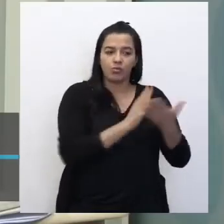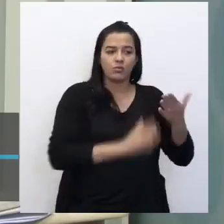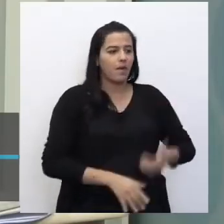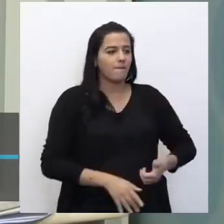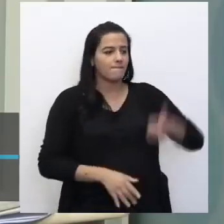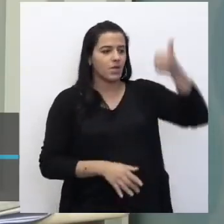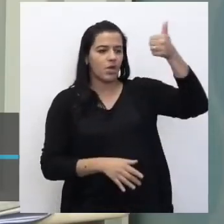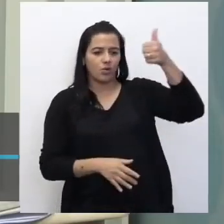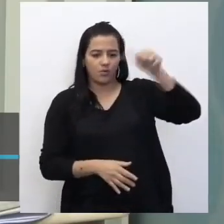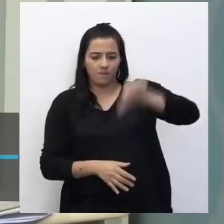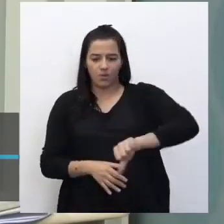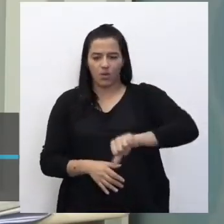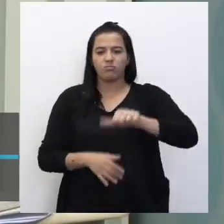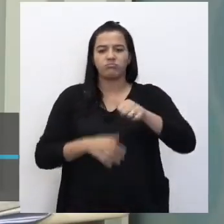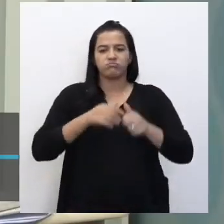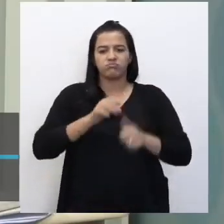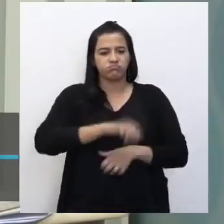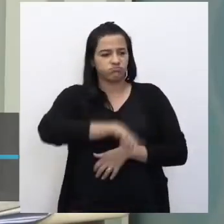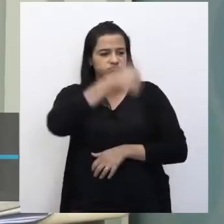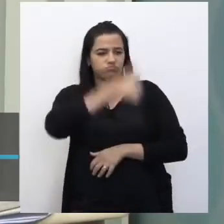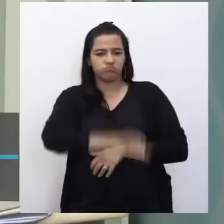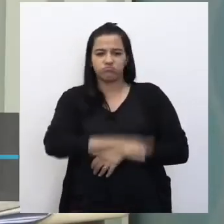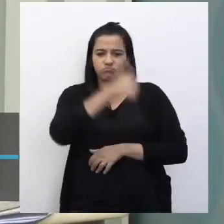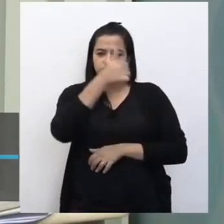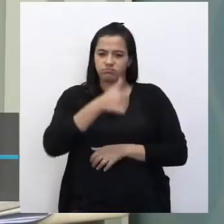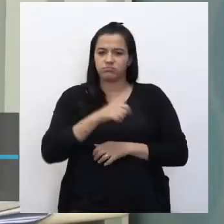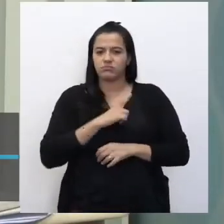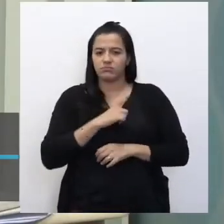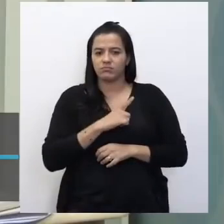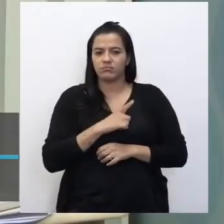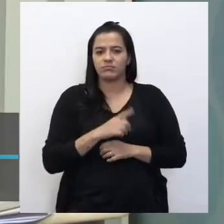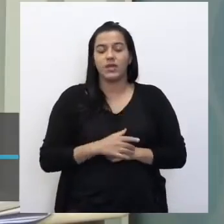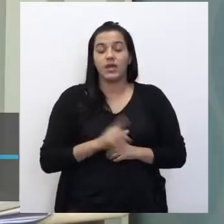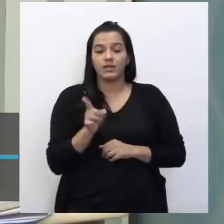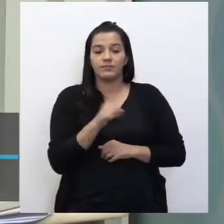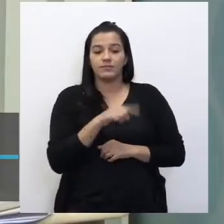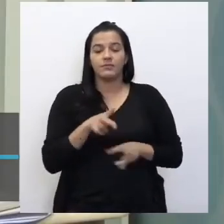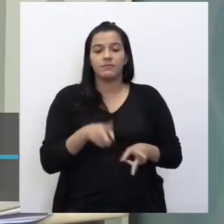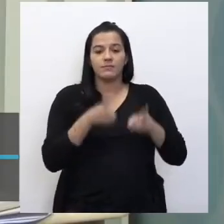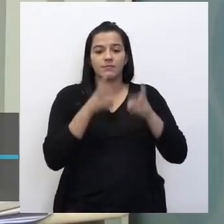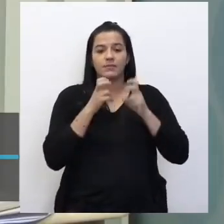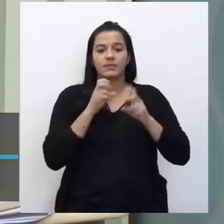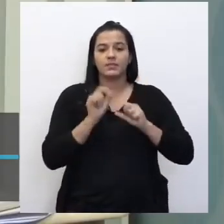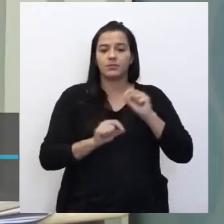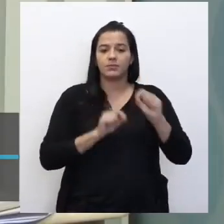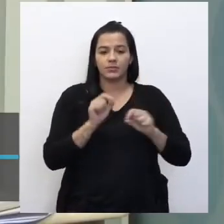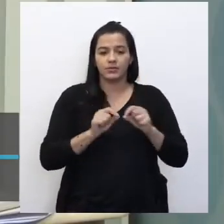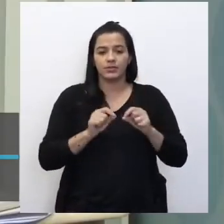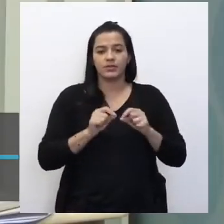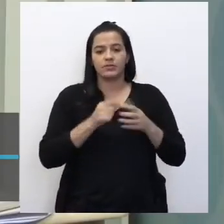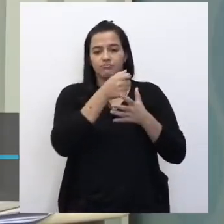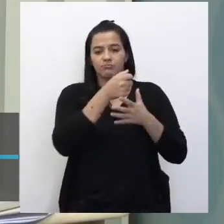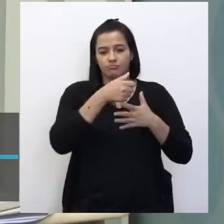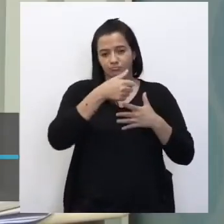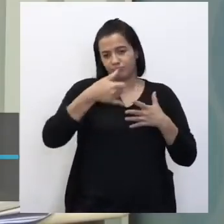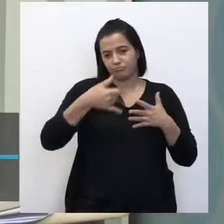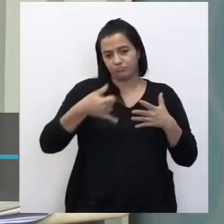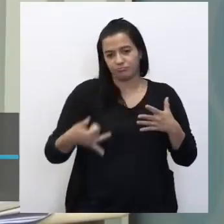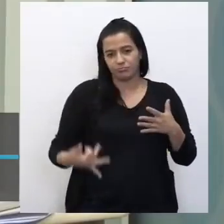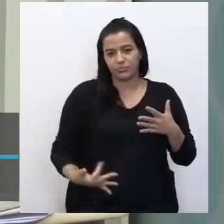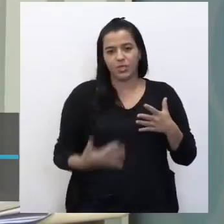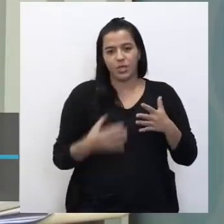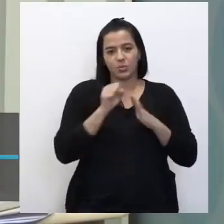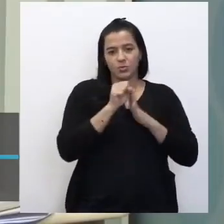outras, né? Isso o Gobineau está fazendo. Aí a gente pode perceber que no decorrer aí do 18 e